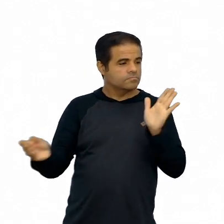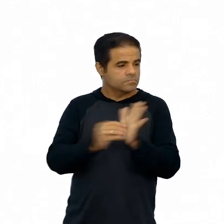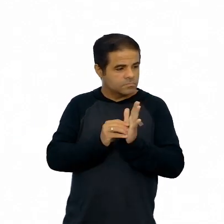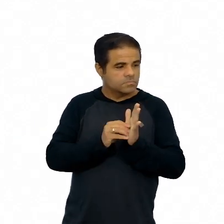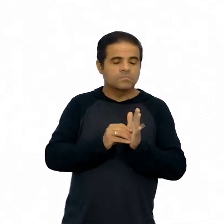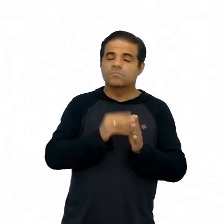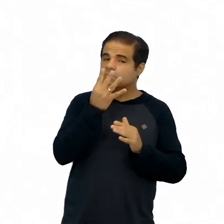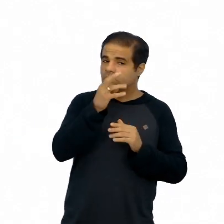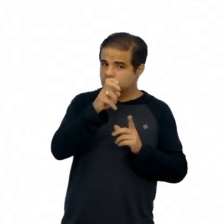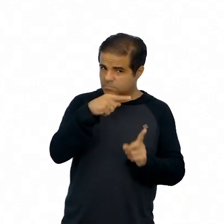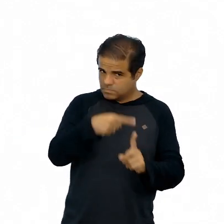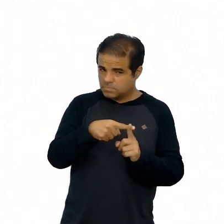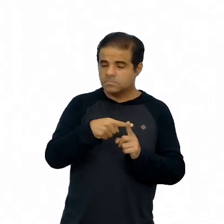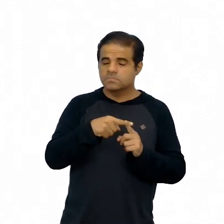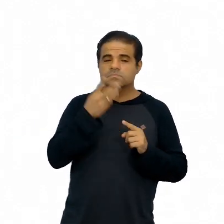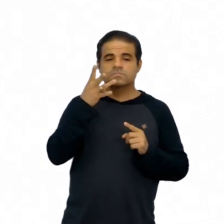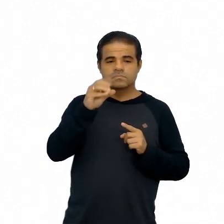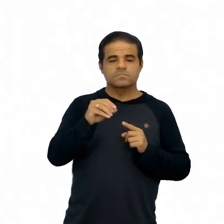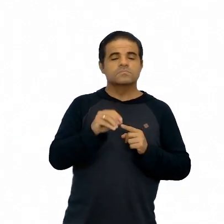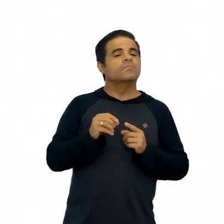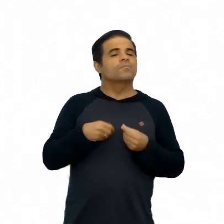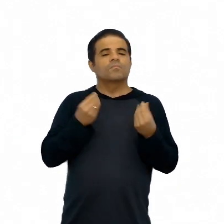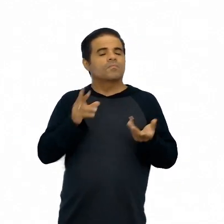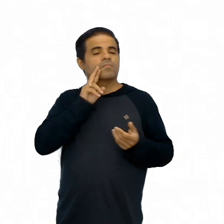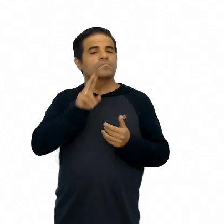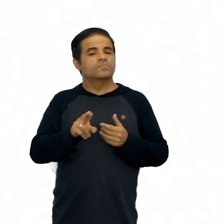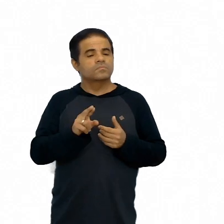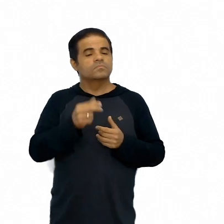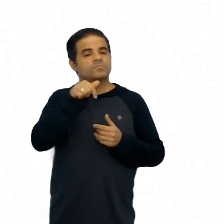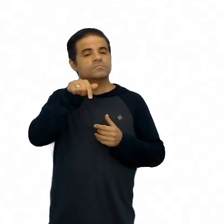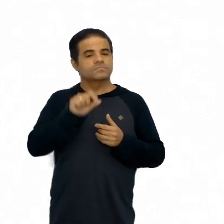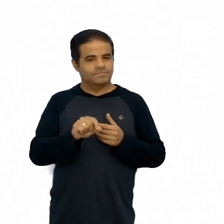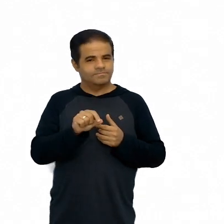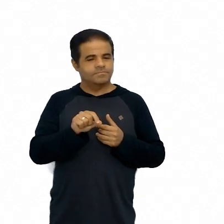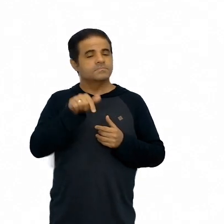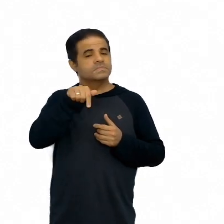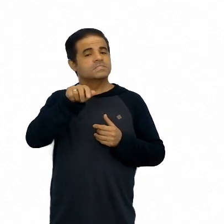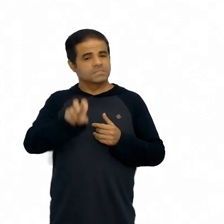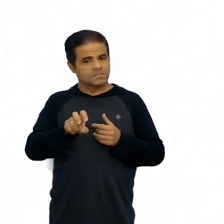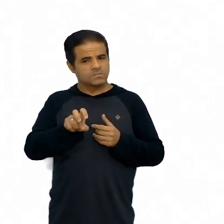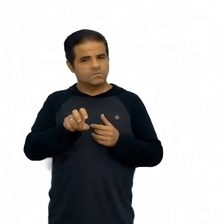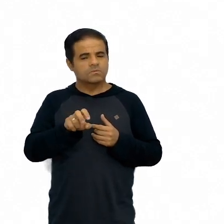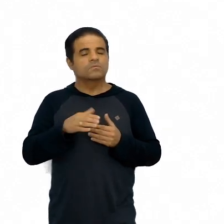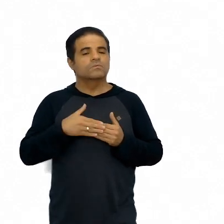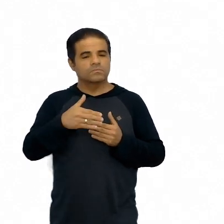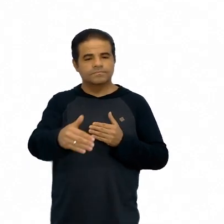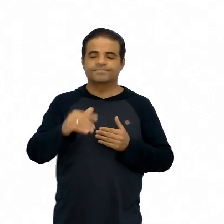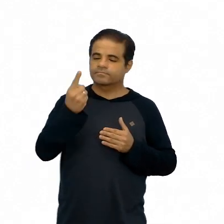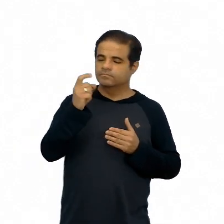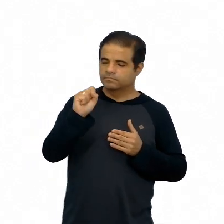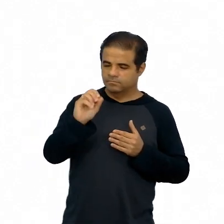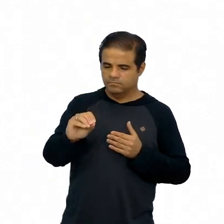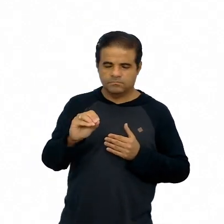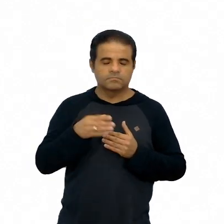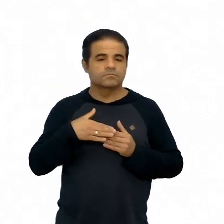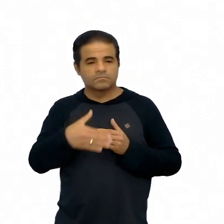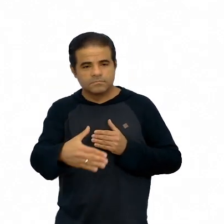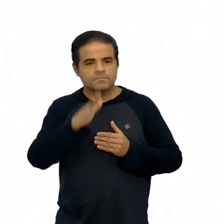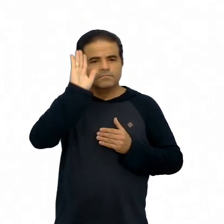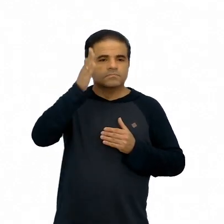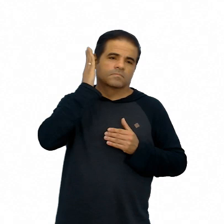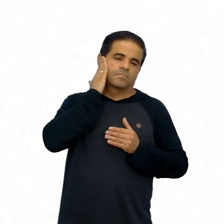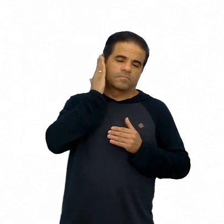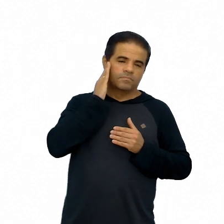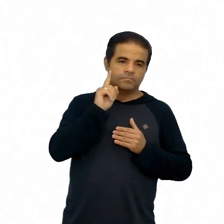ó, 45 mais 30 vai dar quanto? Vai dar 75. Para 180 falta quanto? Então, eu já sei que